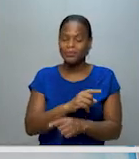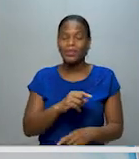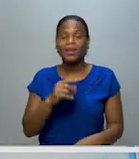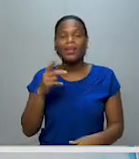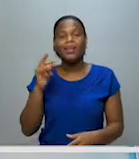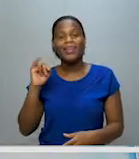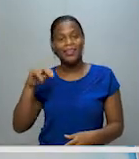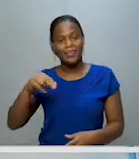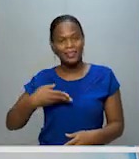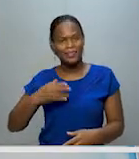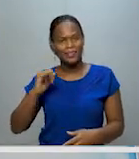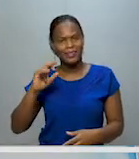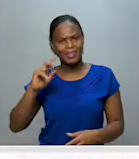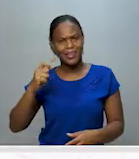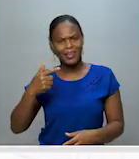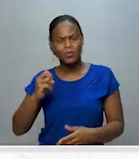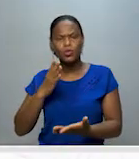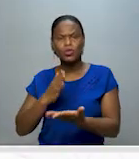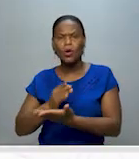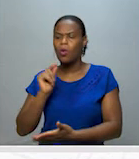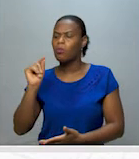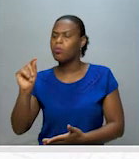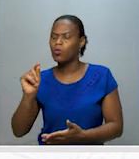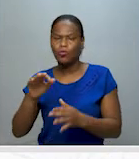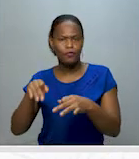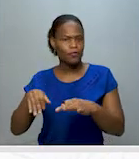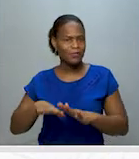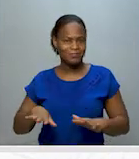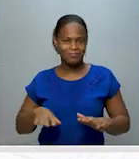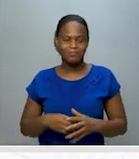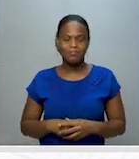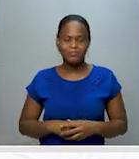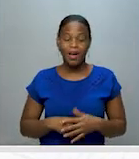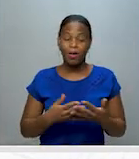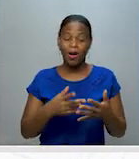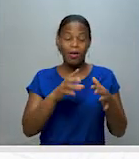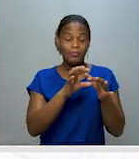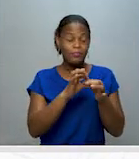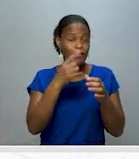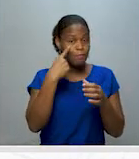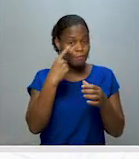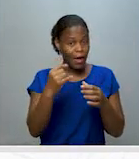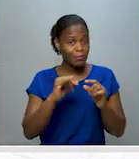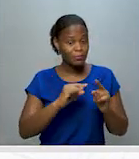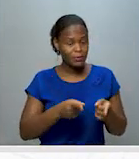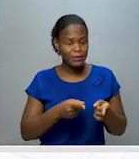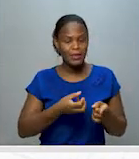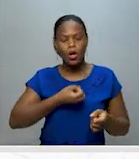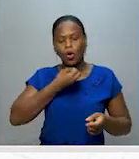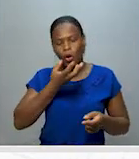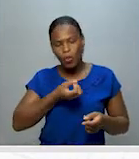indireto, fica apenas um ponto final, mais nada. Em relação a verbos introdutórios,